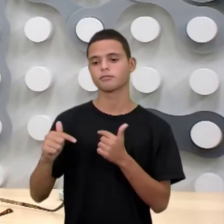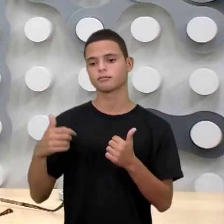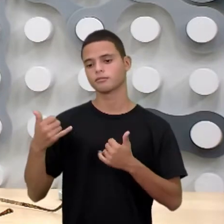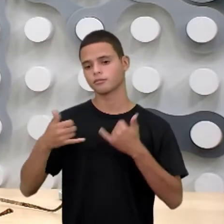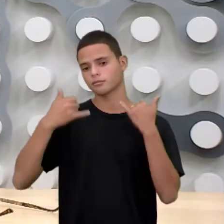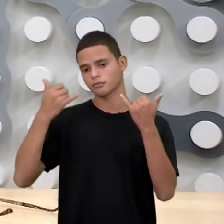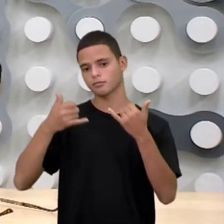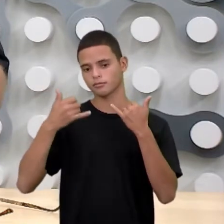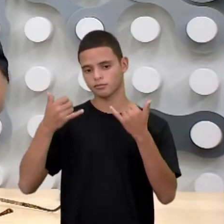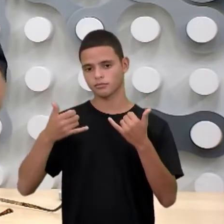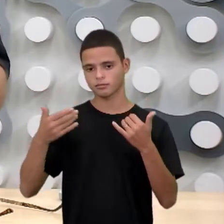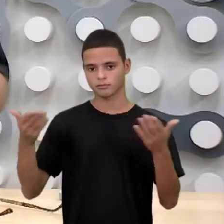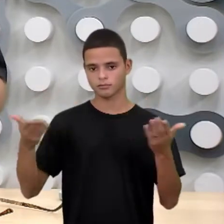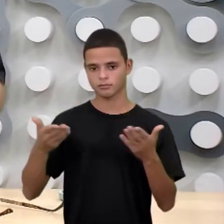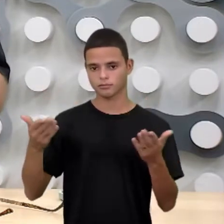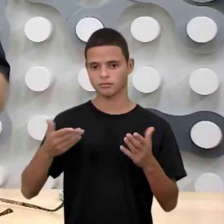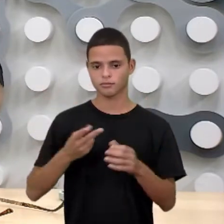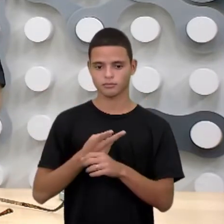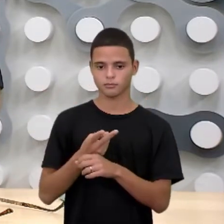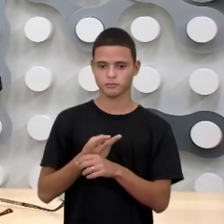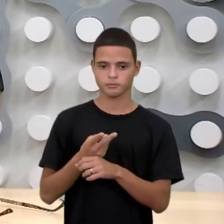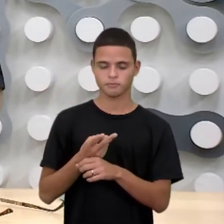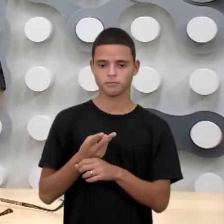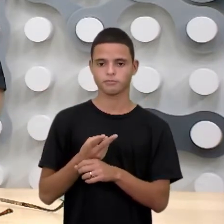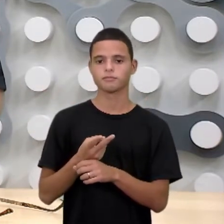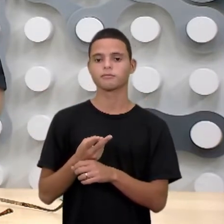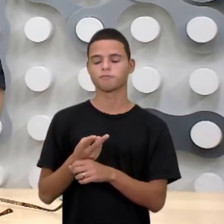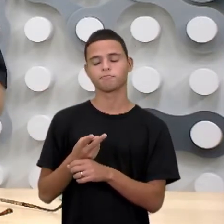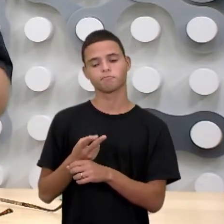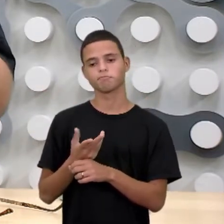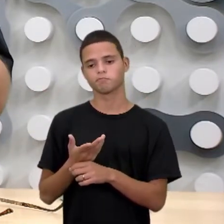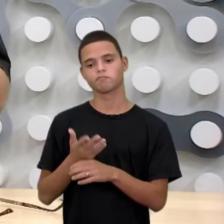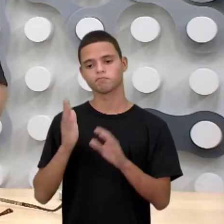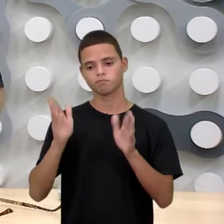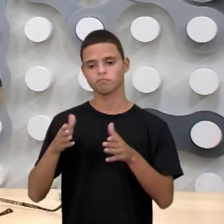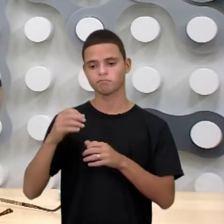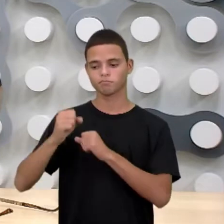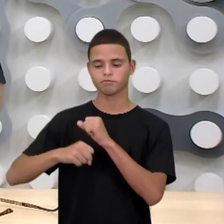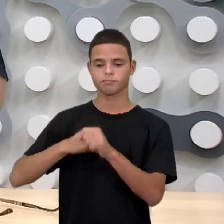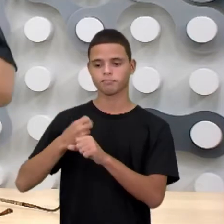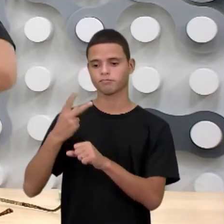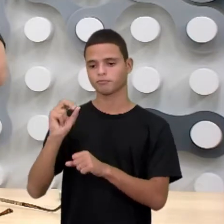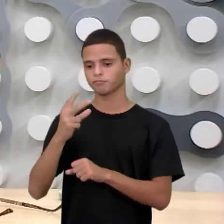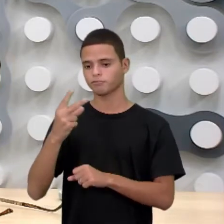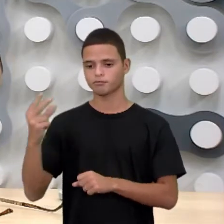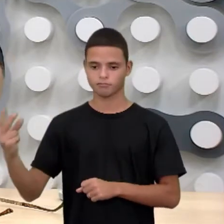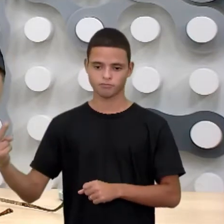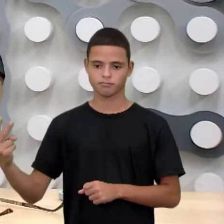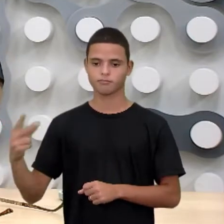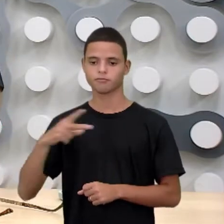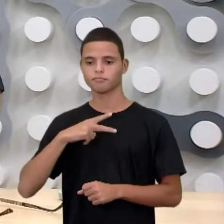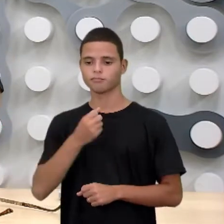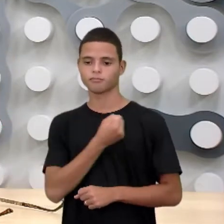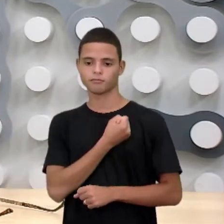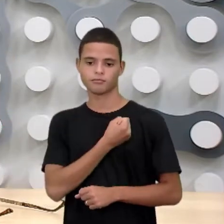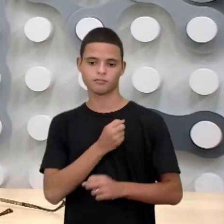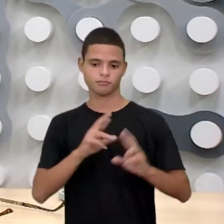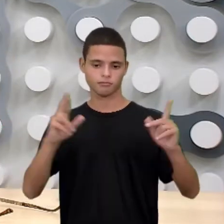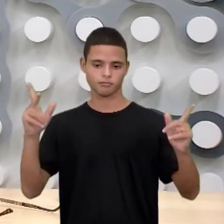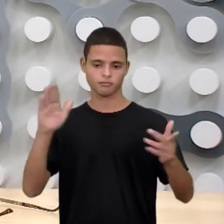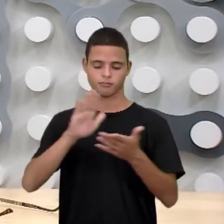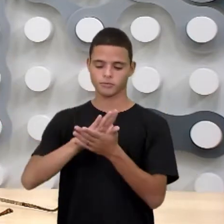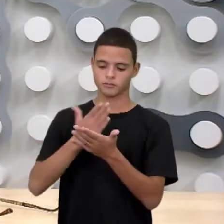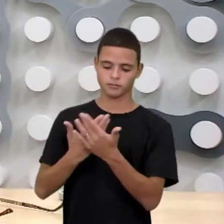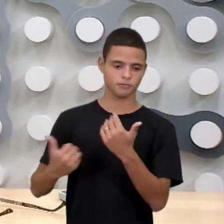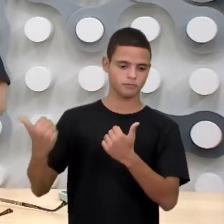dados recentes do último censo, né, possivelmente já no próximo ano, e aí vai ter números diferentes, né? Então lembre,